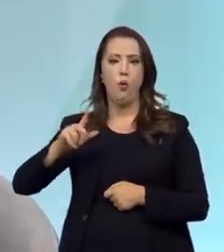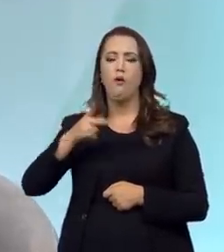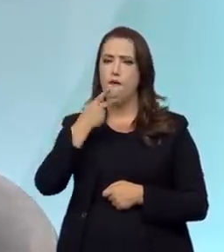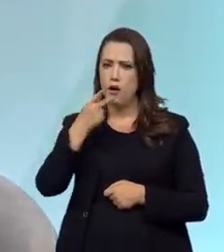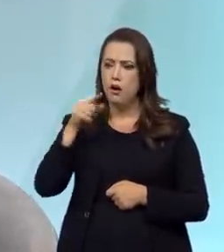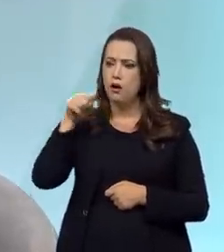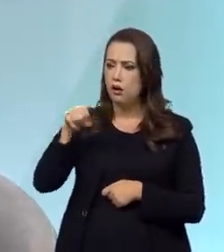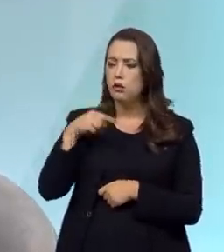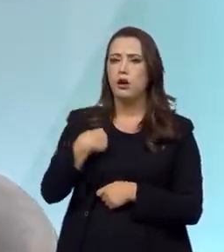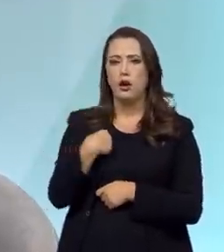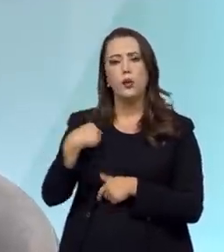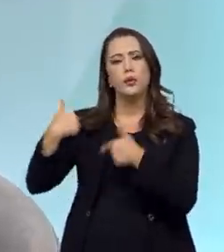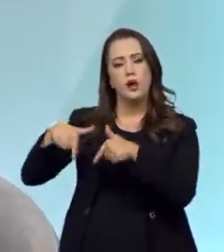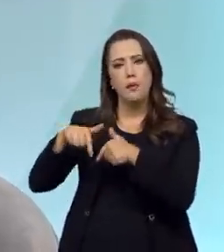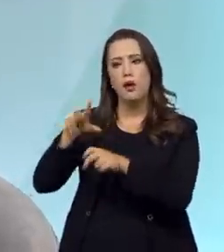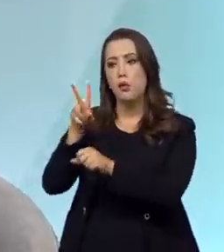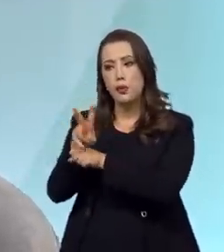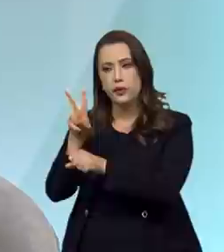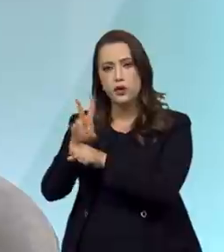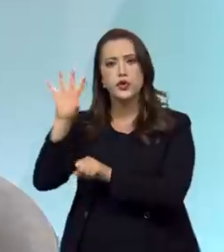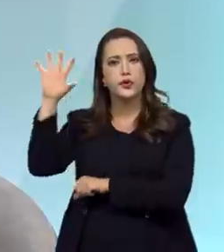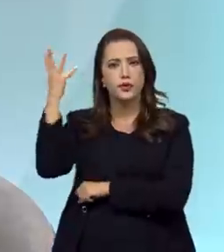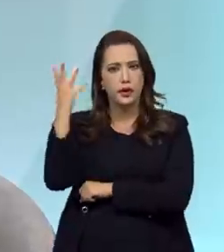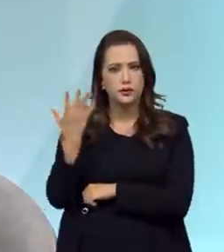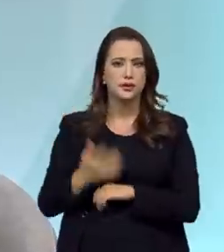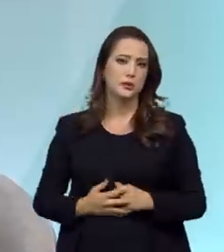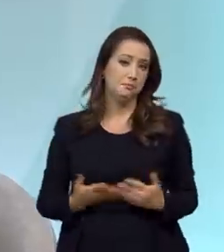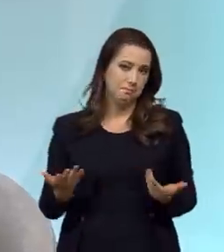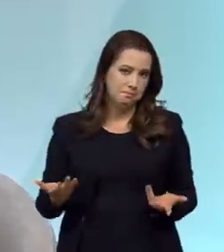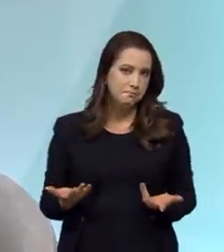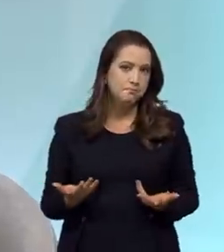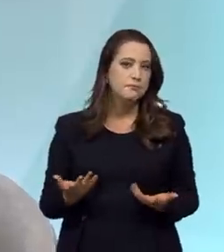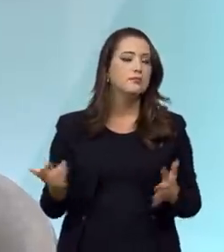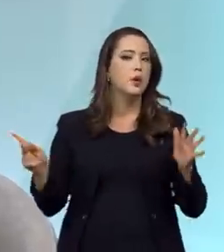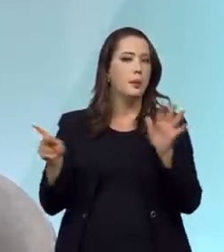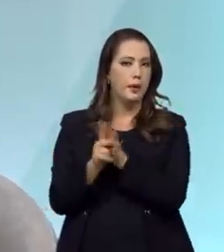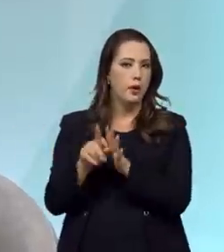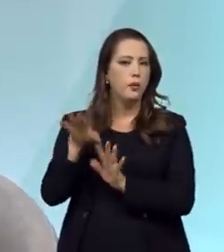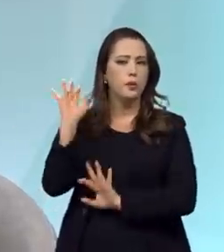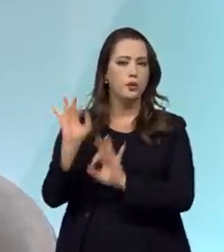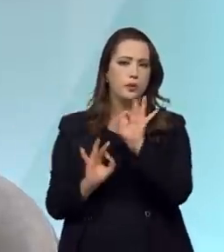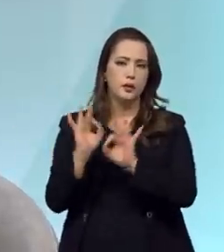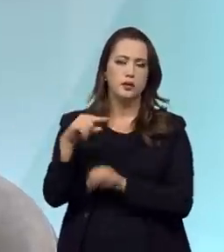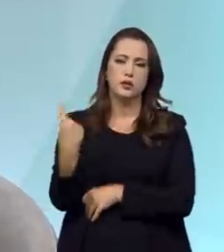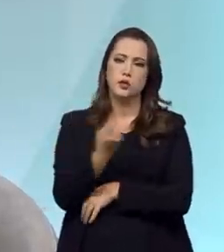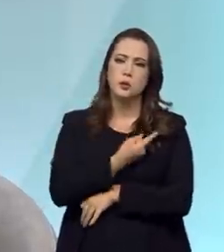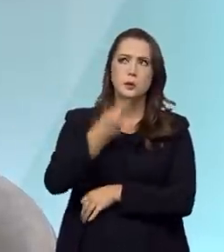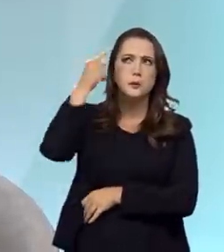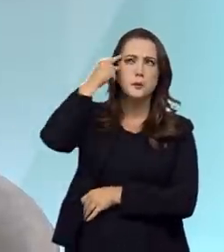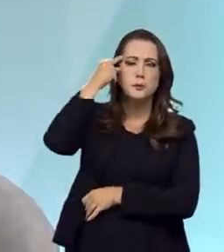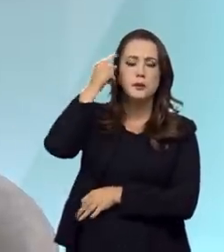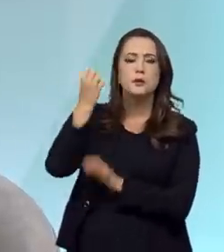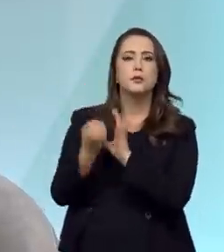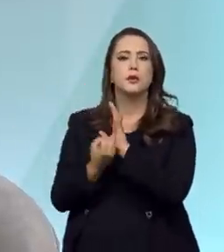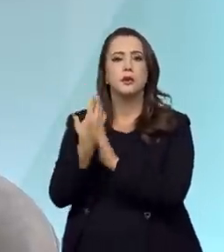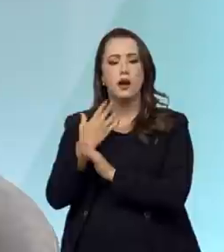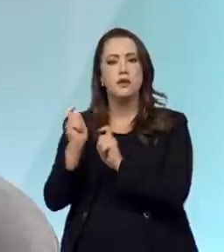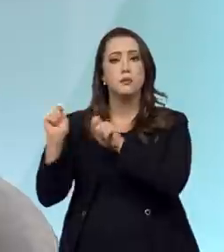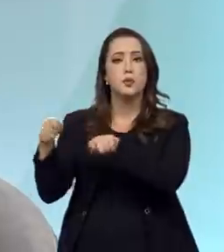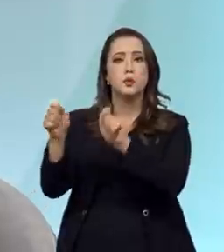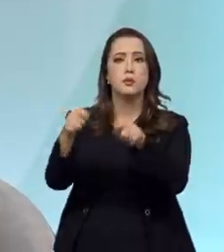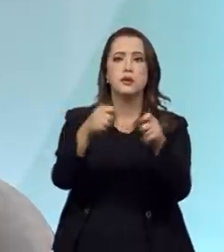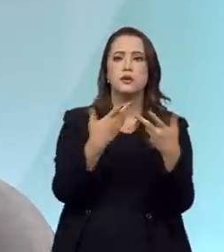atividade conservar a floresta Nativa isso é parte de toda estrutura que a gente está desenhado e vem planejando para criar esse